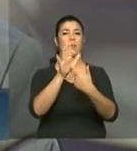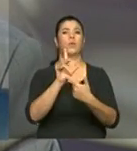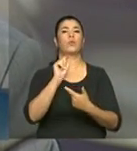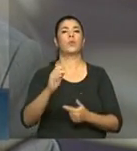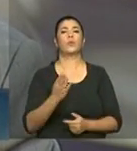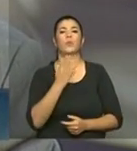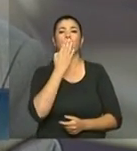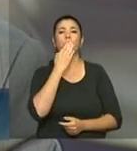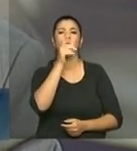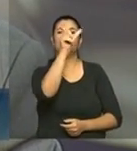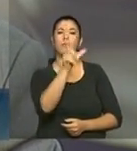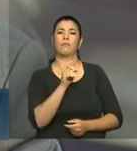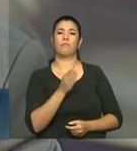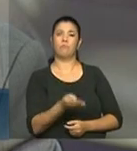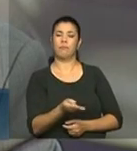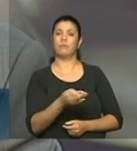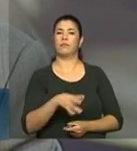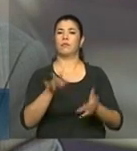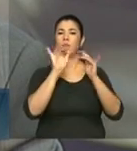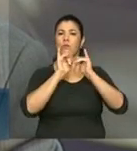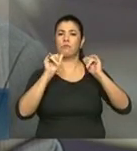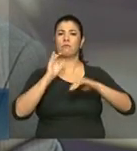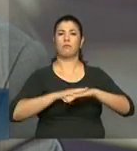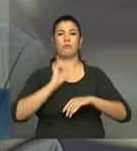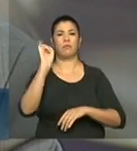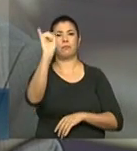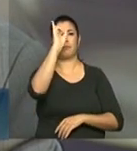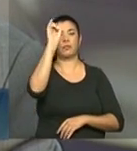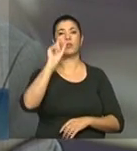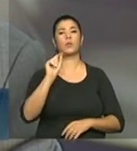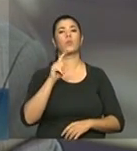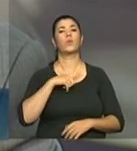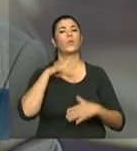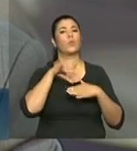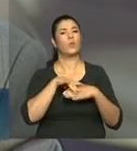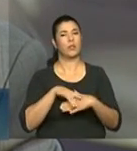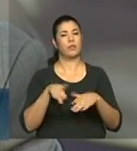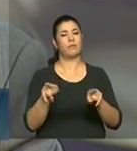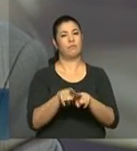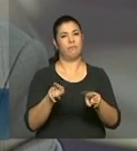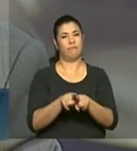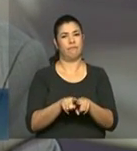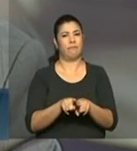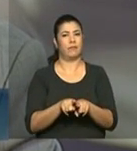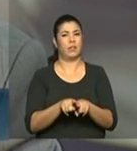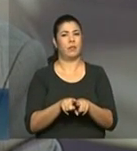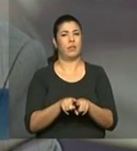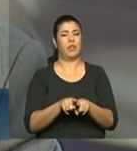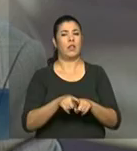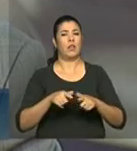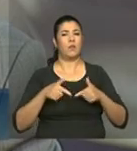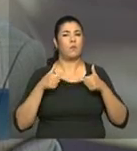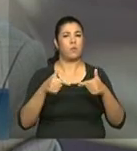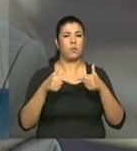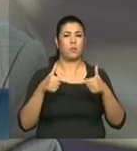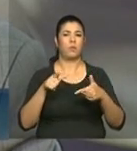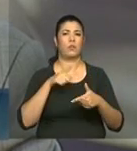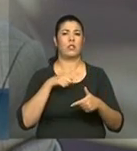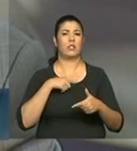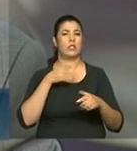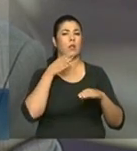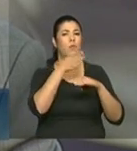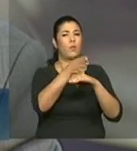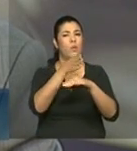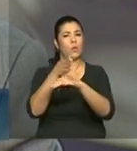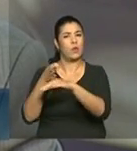padrão, as informações mais importantes sobre a enfermidade e também sobre o impacto, sobre a